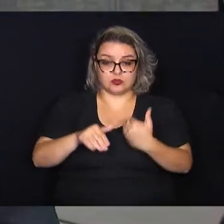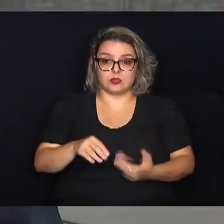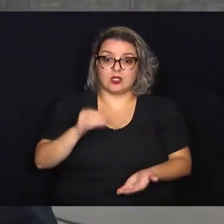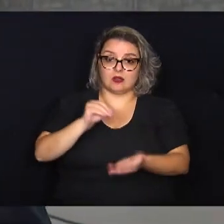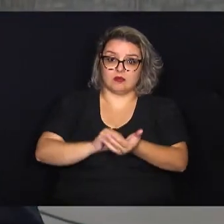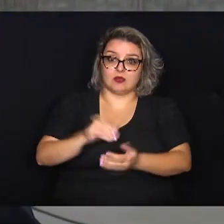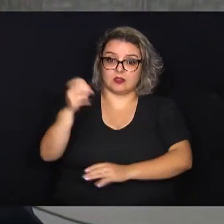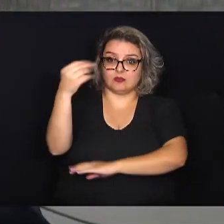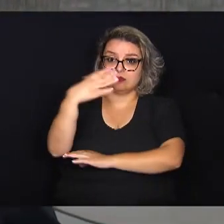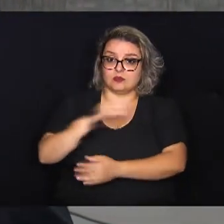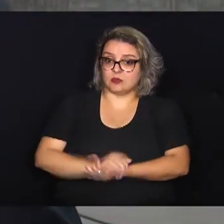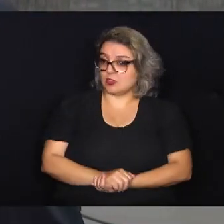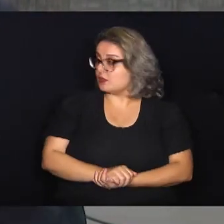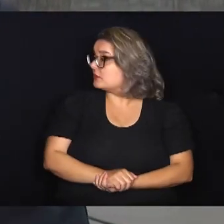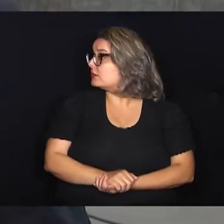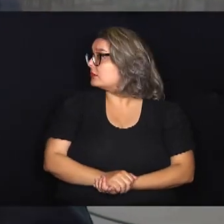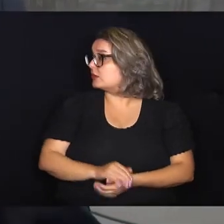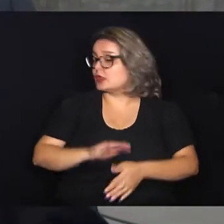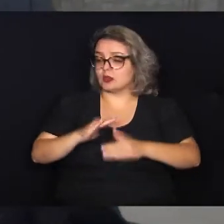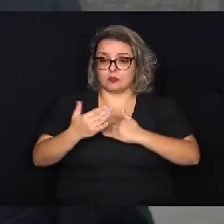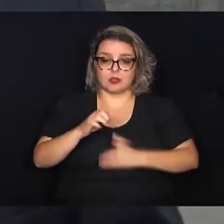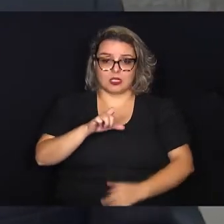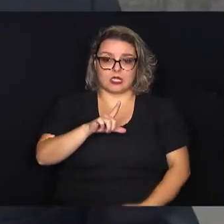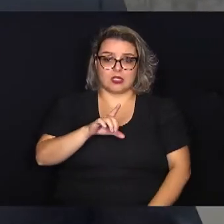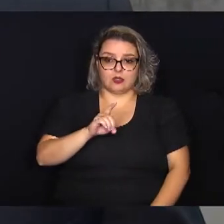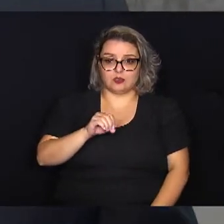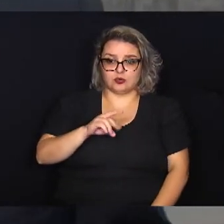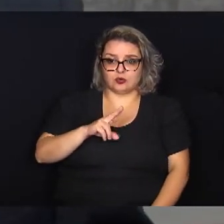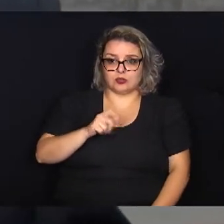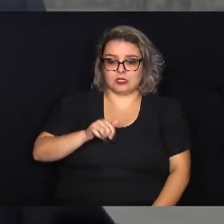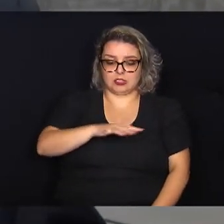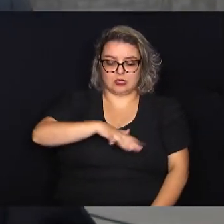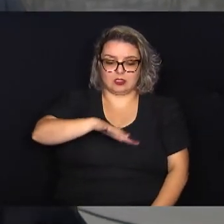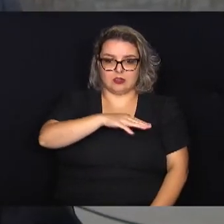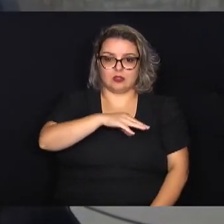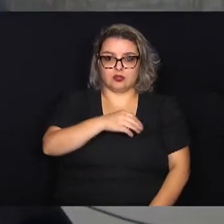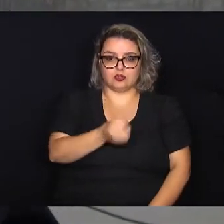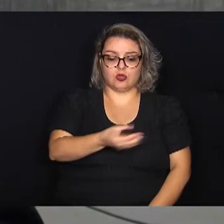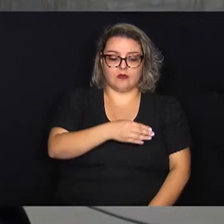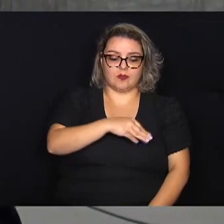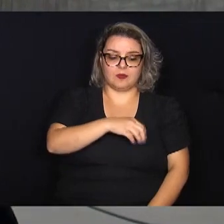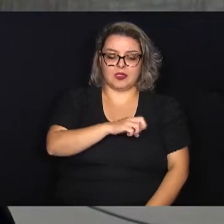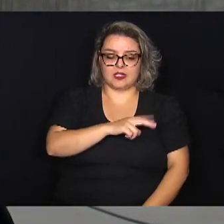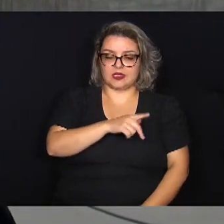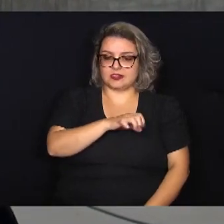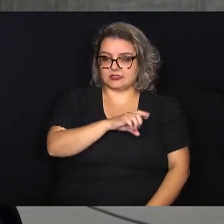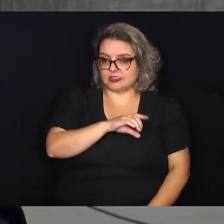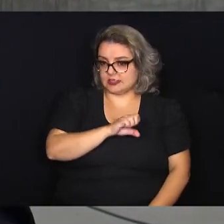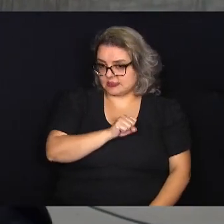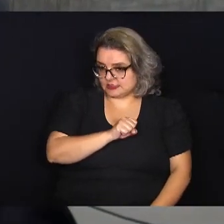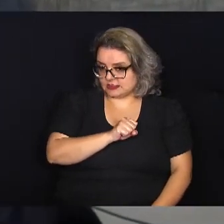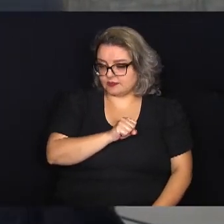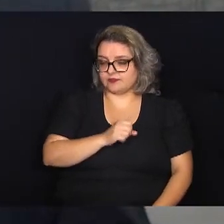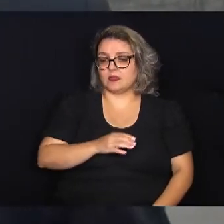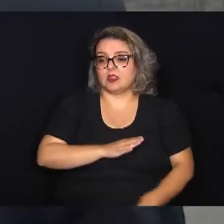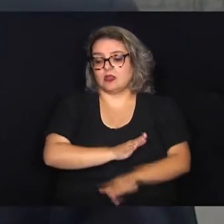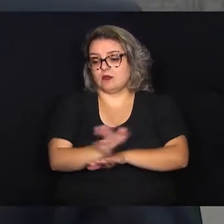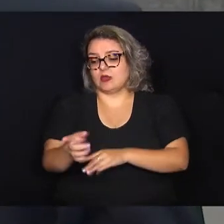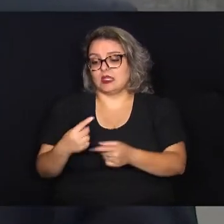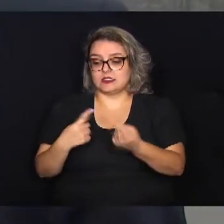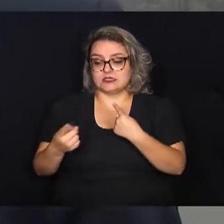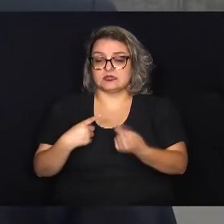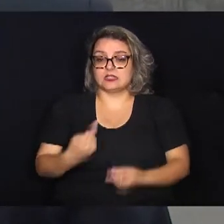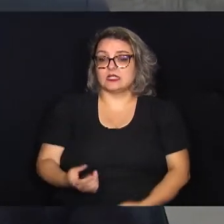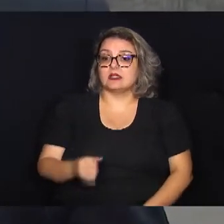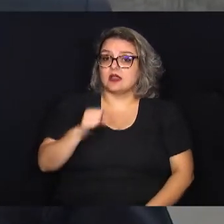iluminação. No bairro Parque Eldorado e da região do Nova Mercedes, do Vila Baité, existe um acesso que liga o bairro à Estrada Velha. E